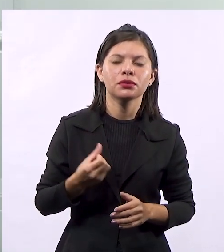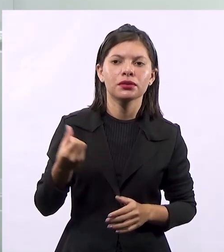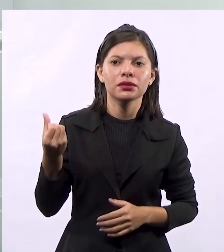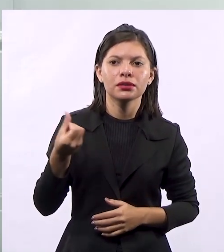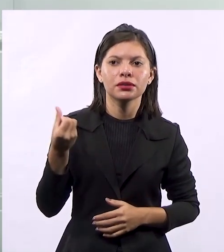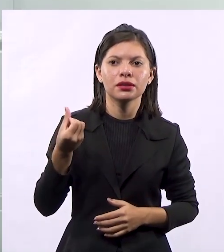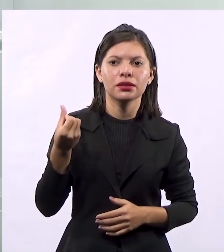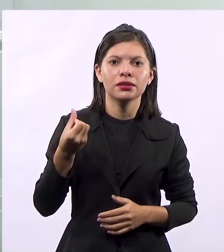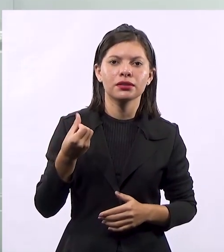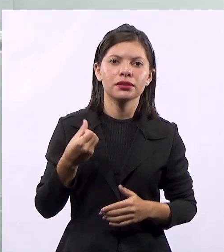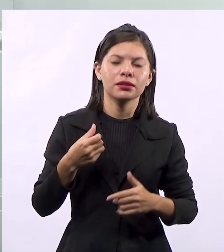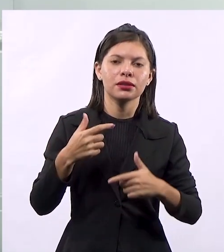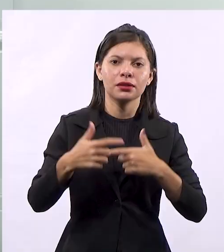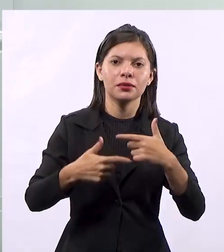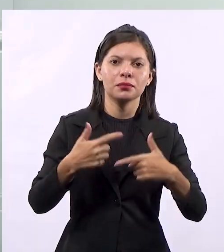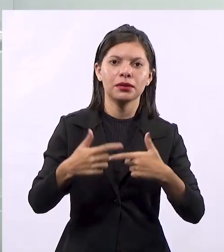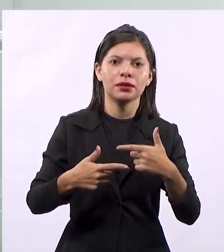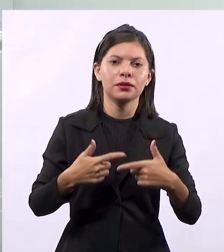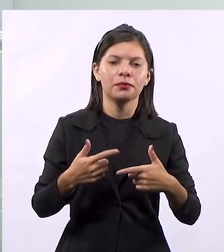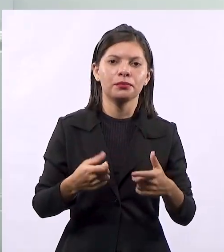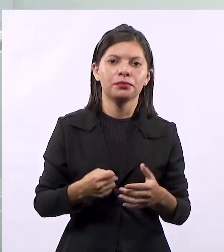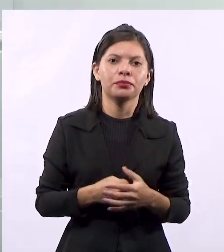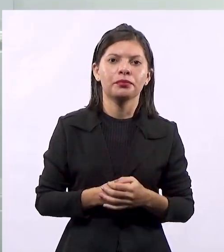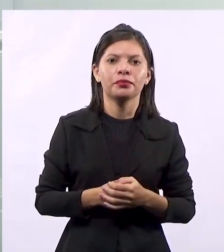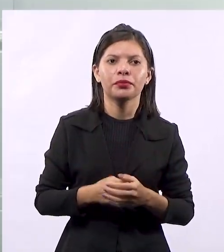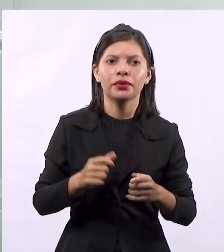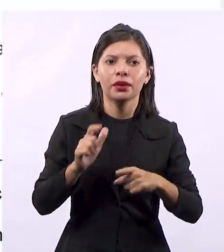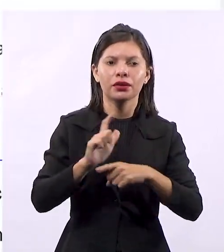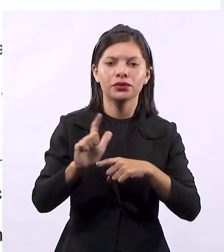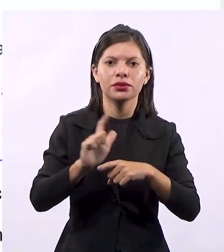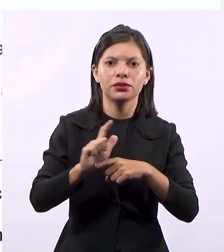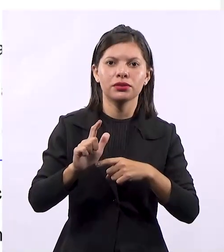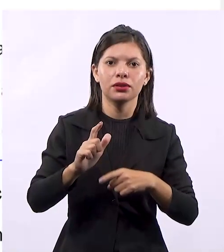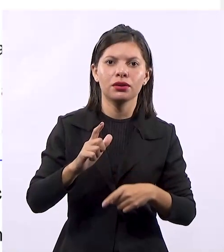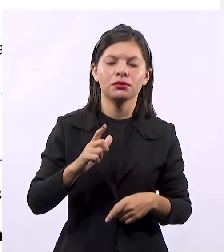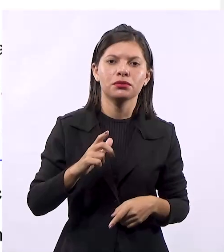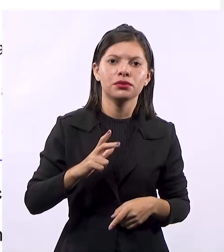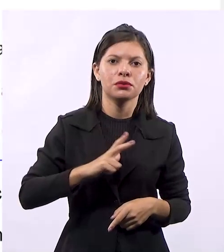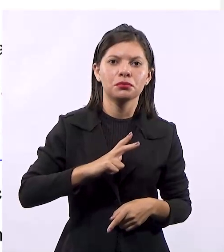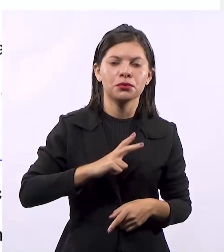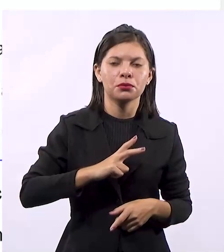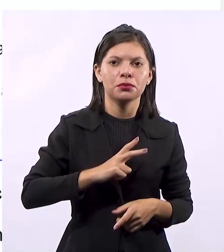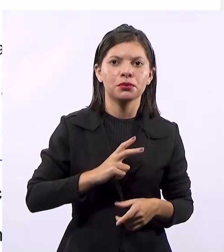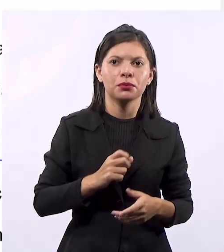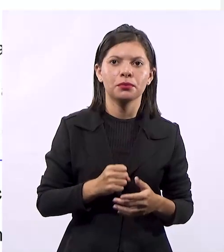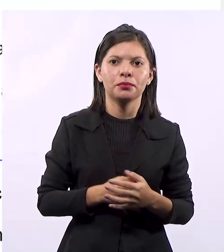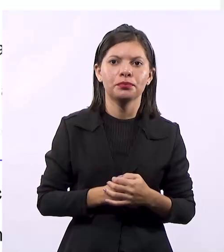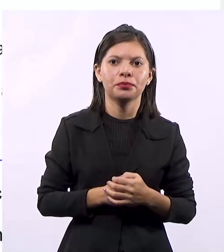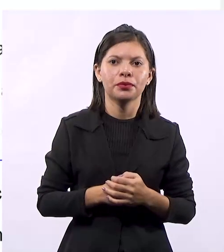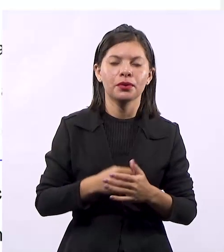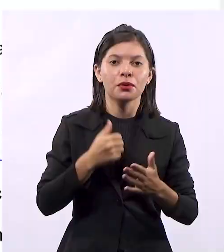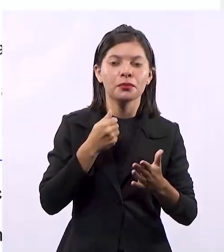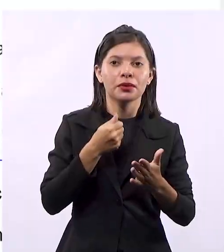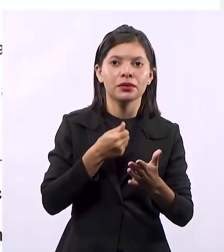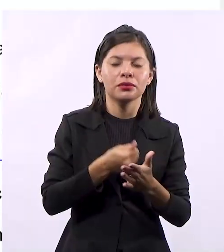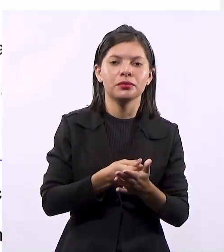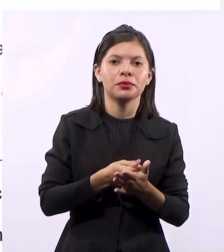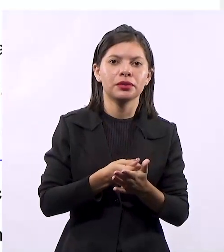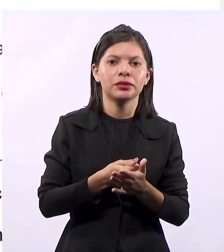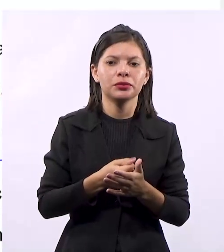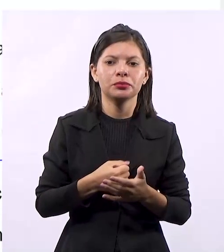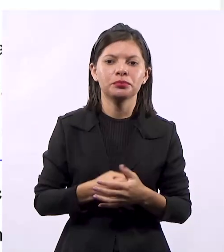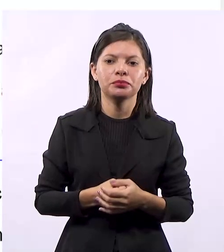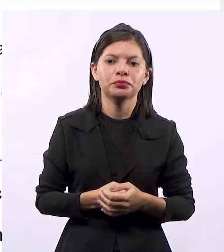professor e toda essa comunidade escolar. O inciso 6 vai trabalhar a